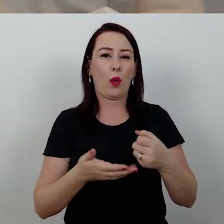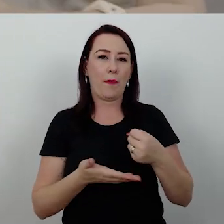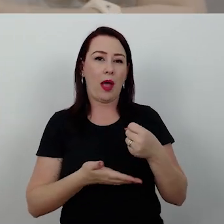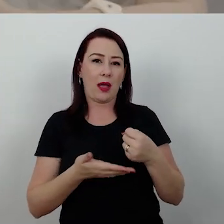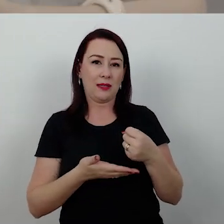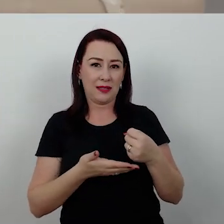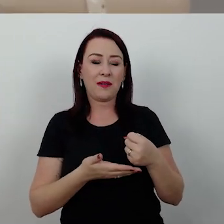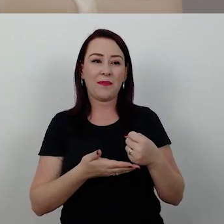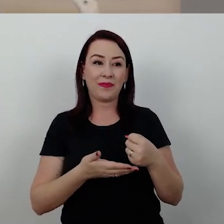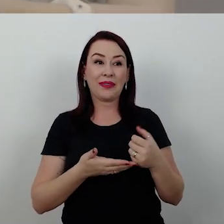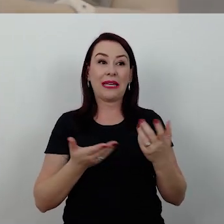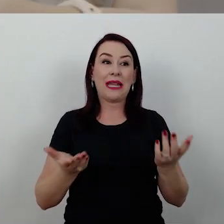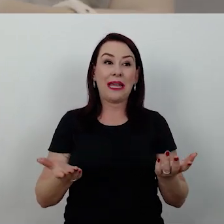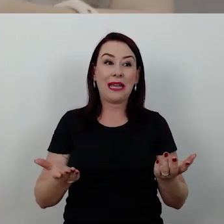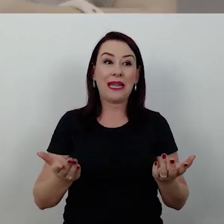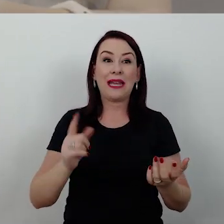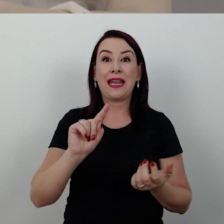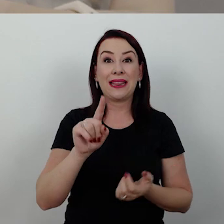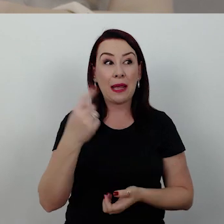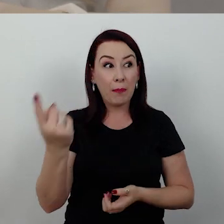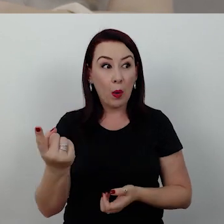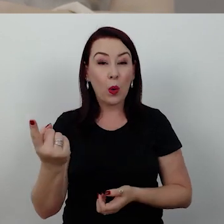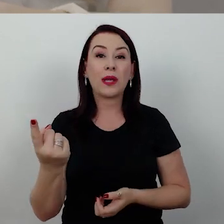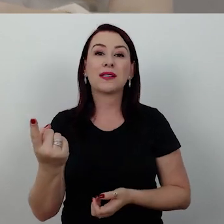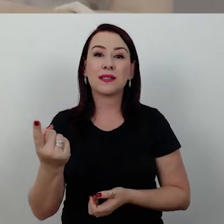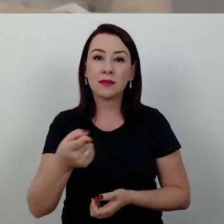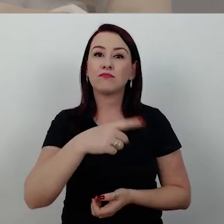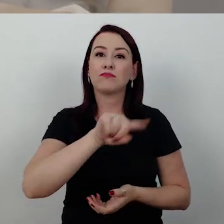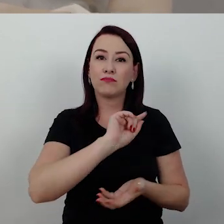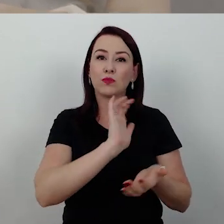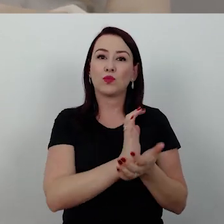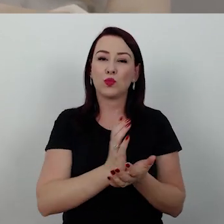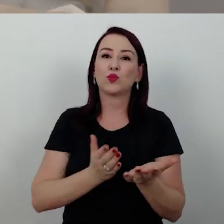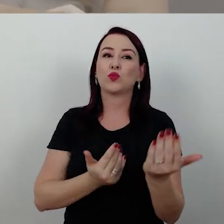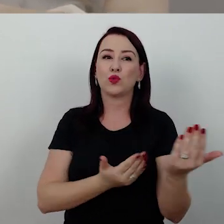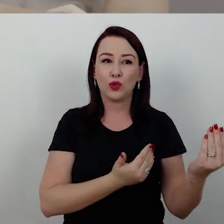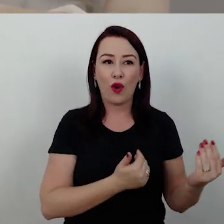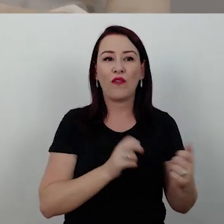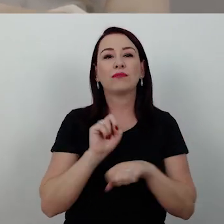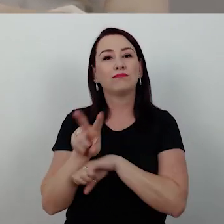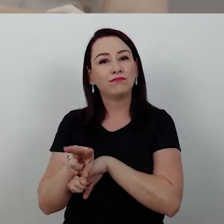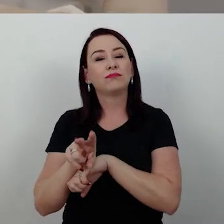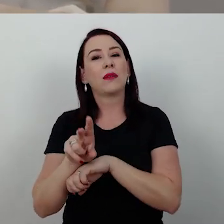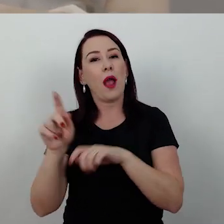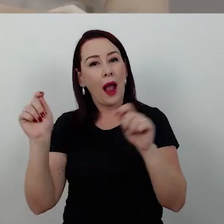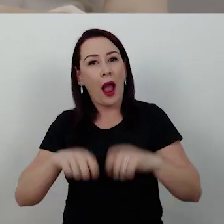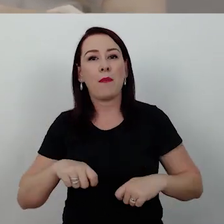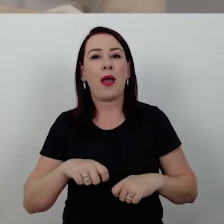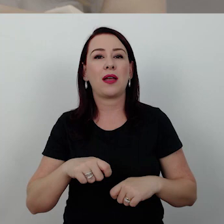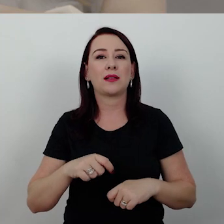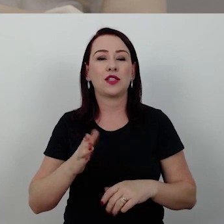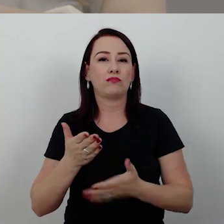do mercado, e depois, automaticamente, eles vão para o programa, onde eles têm a chance de